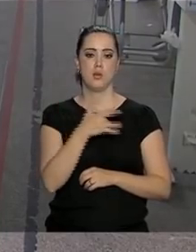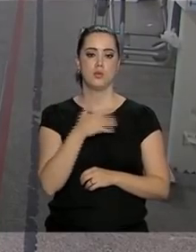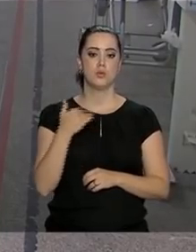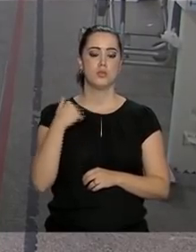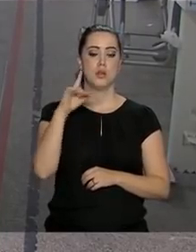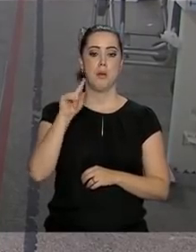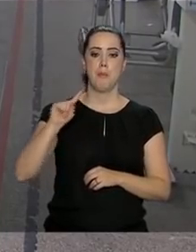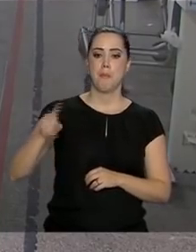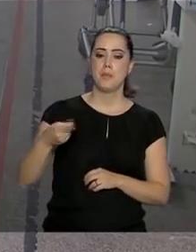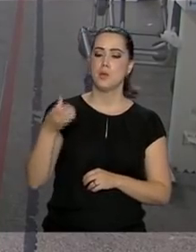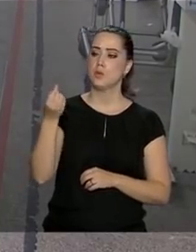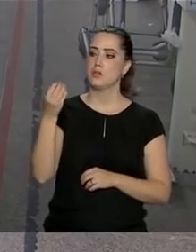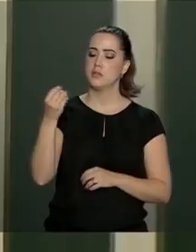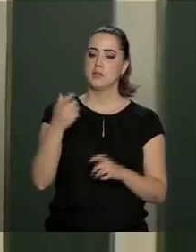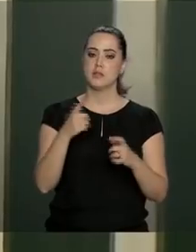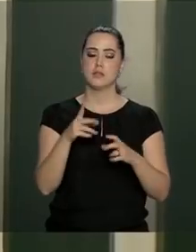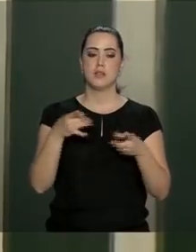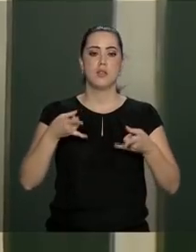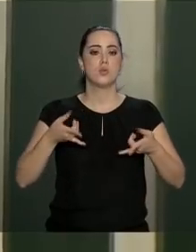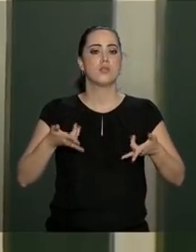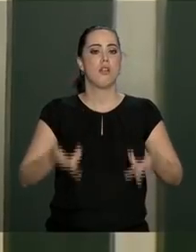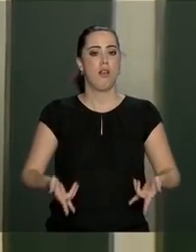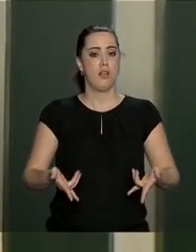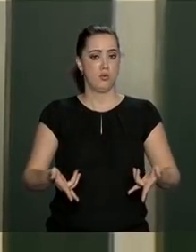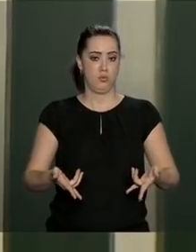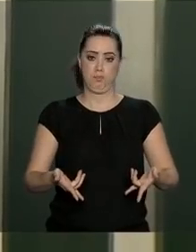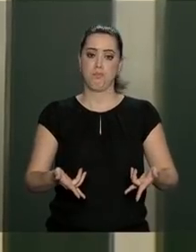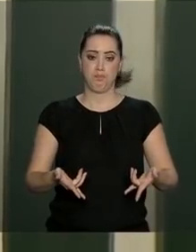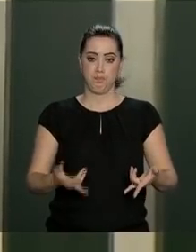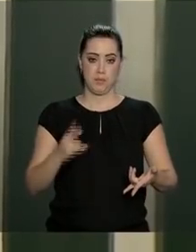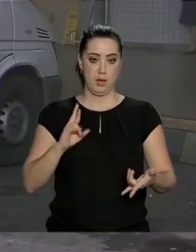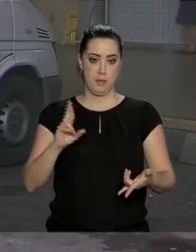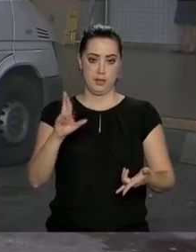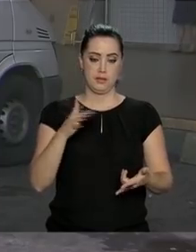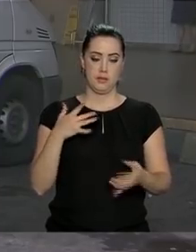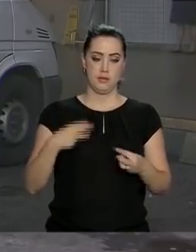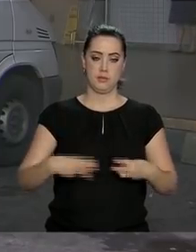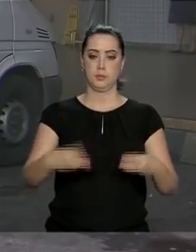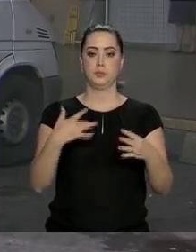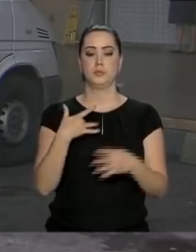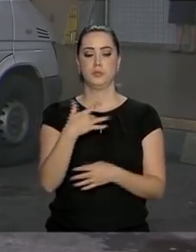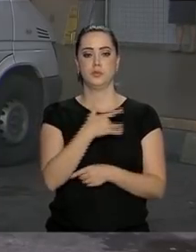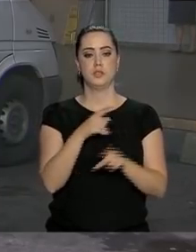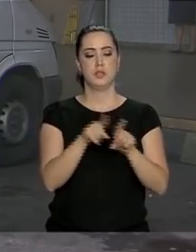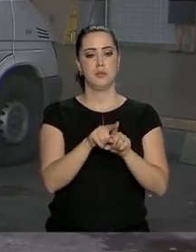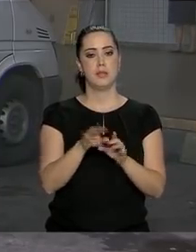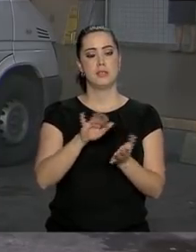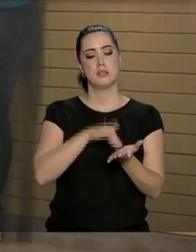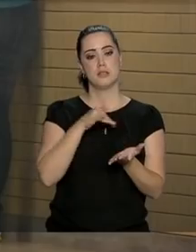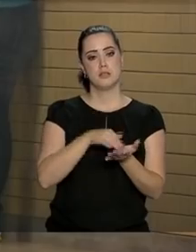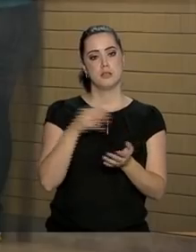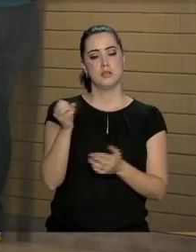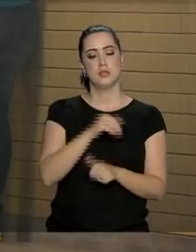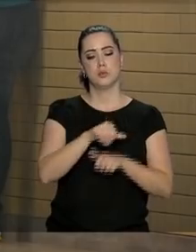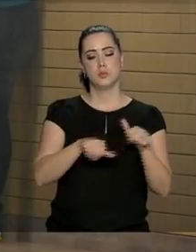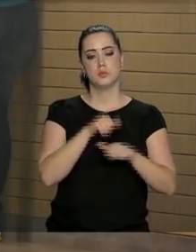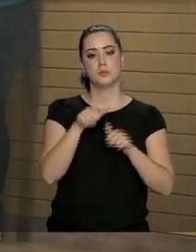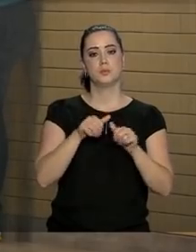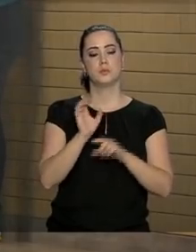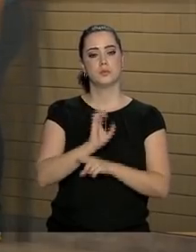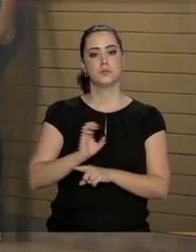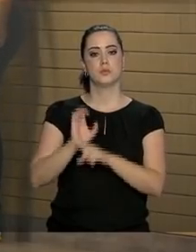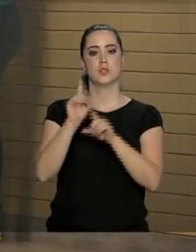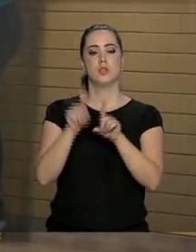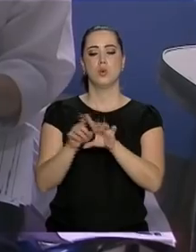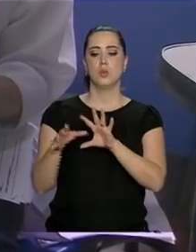de 1.600 leitos. Representantes do Ministério da Saúde e da Secretaria de Modernização do Estado vão atuar